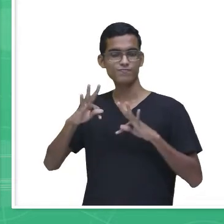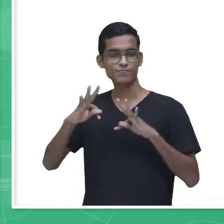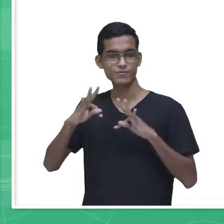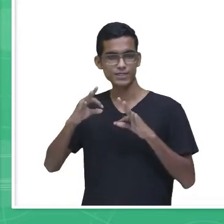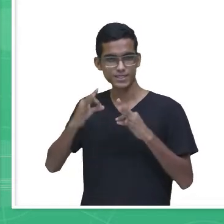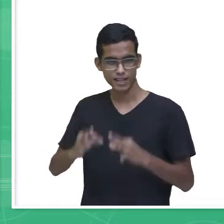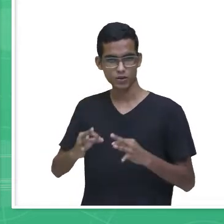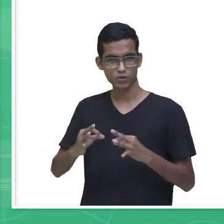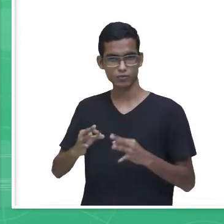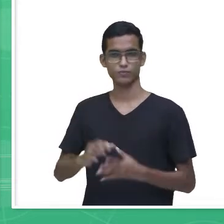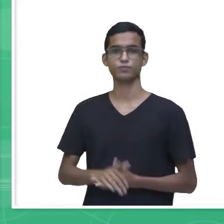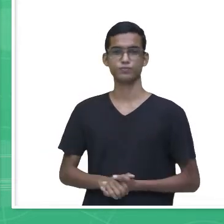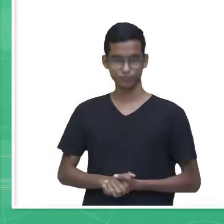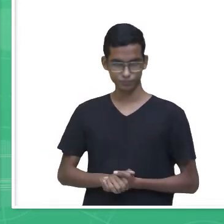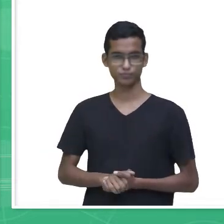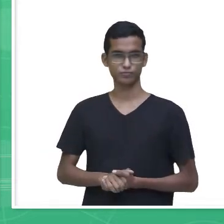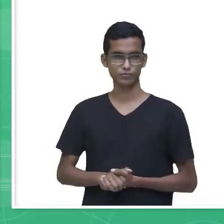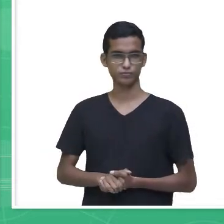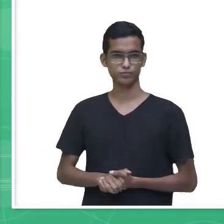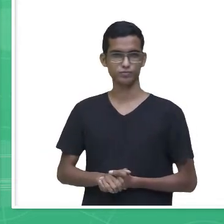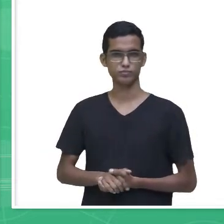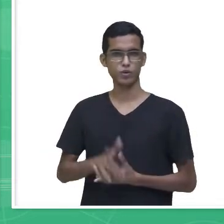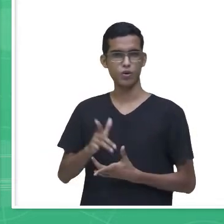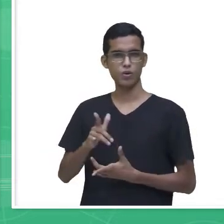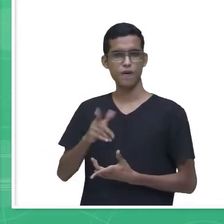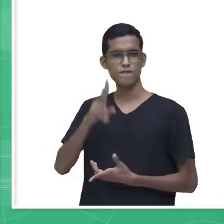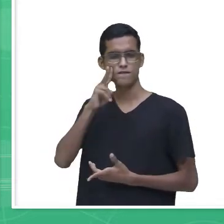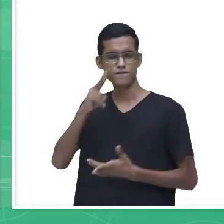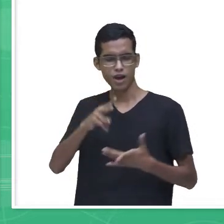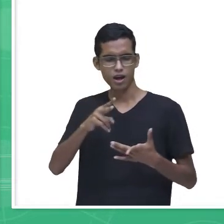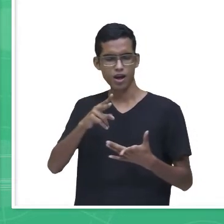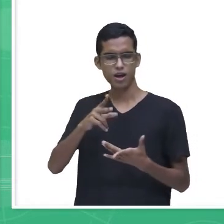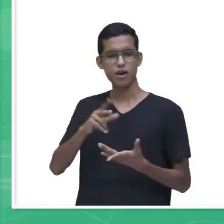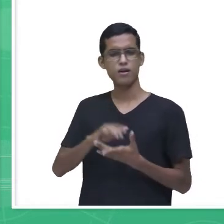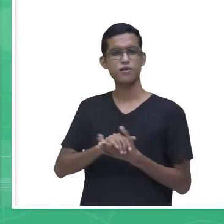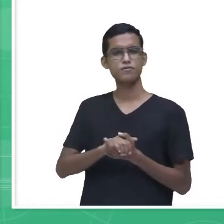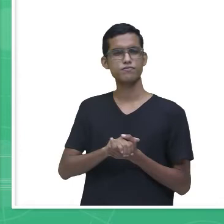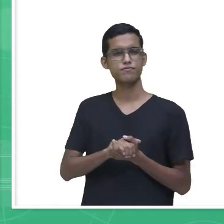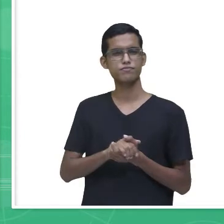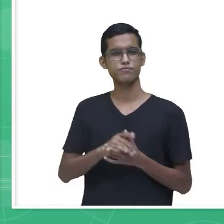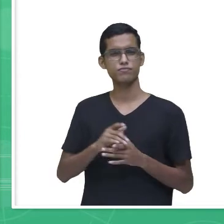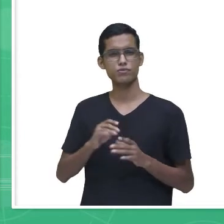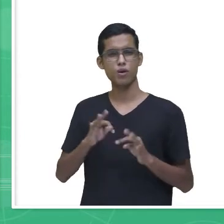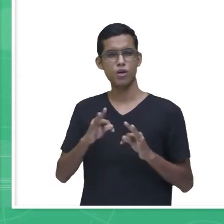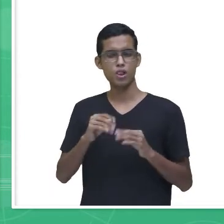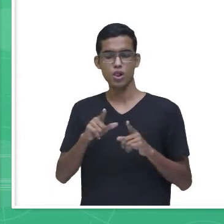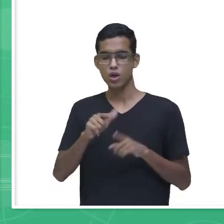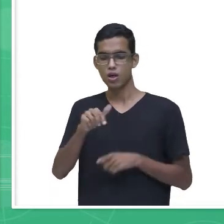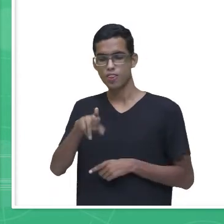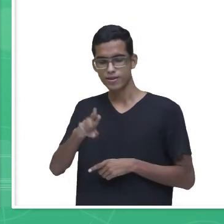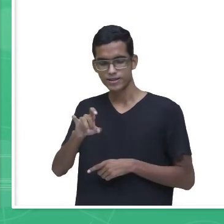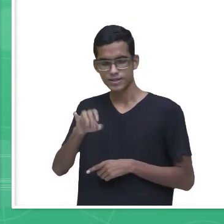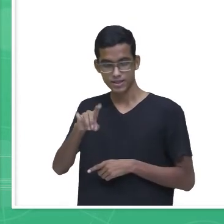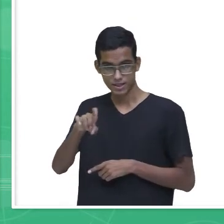visto, decir, dicho, romper, roto. Vamos voltar lá as frases, só para